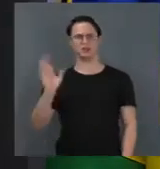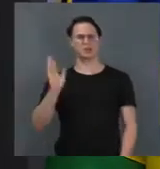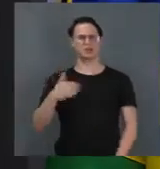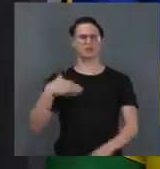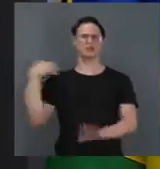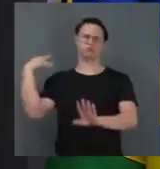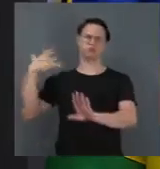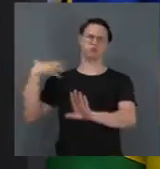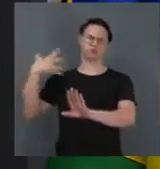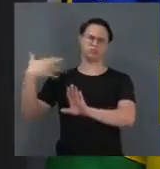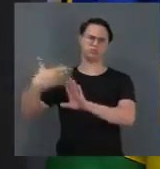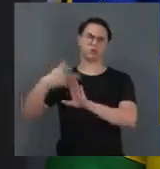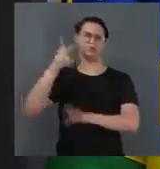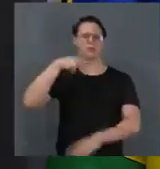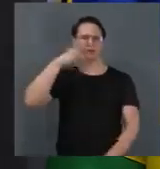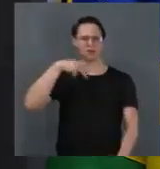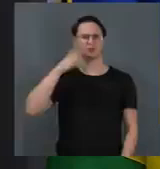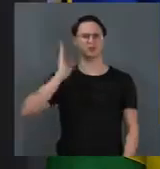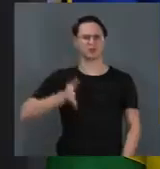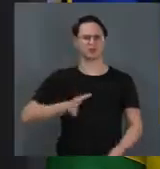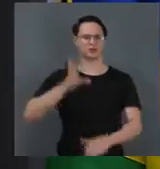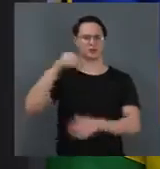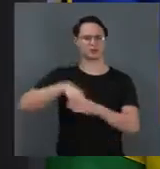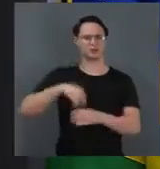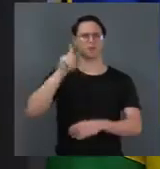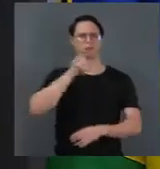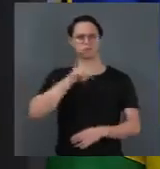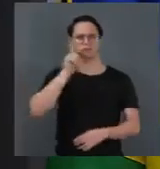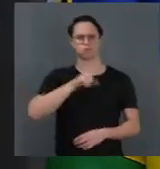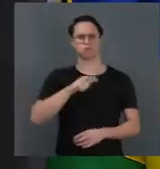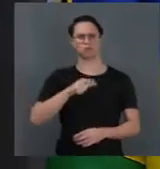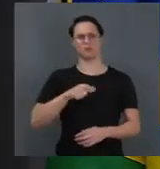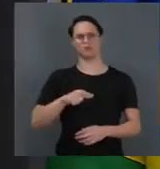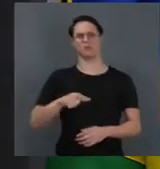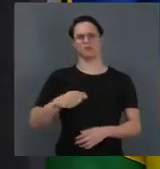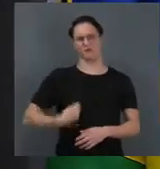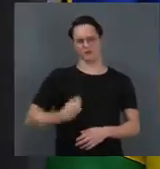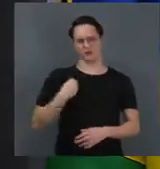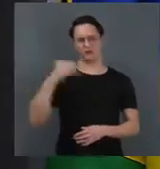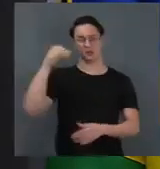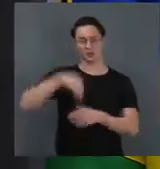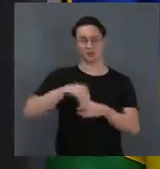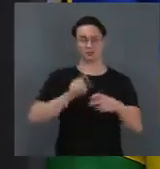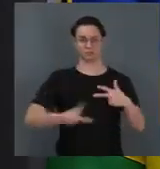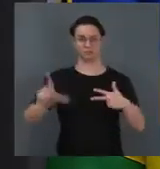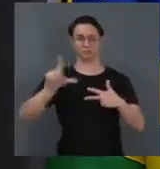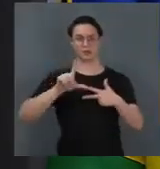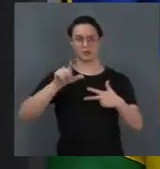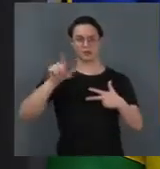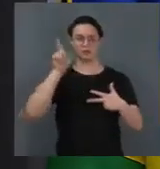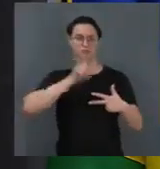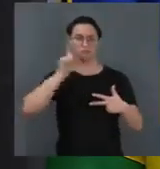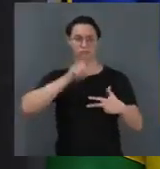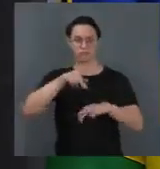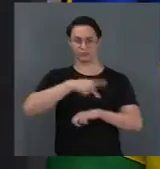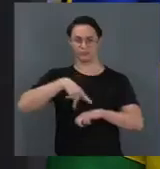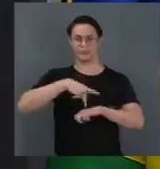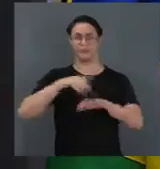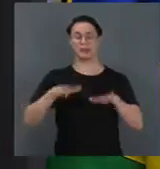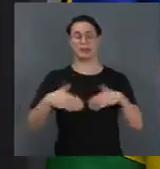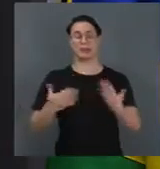nos Estados Unidos, é um dos parlamentares mais longevos norte-americanos, e